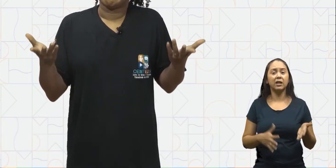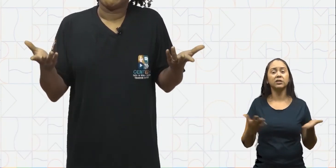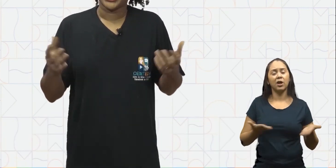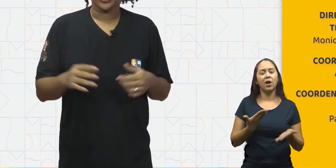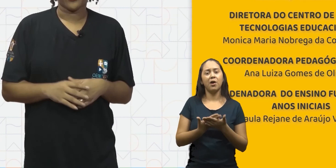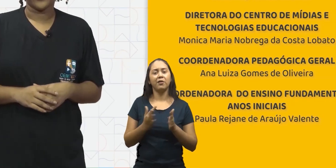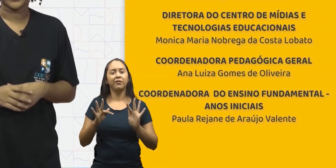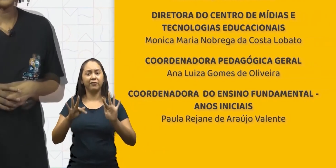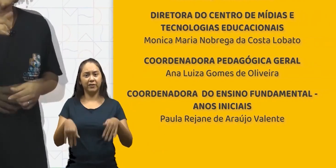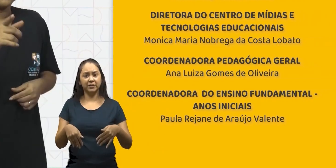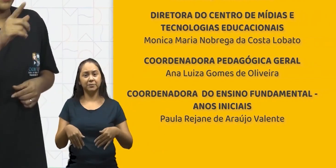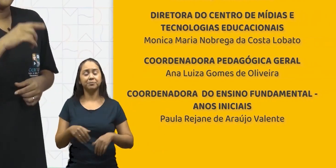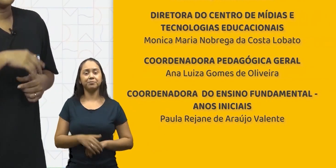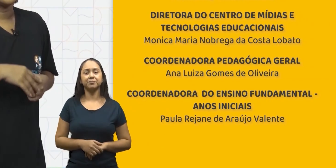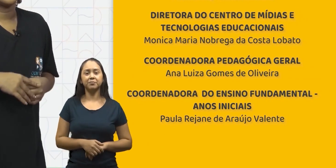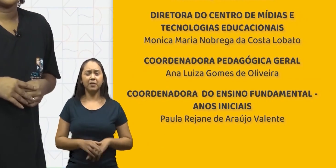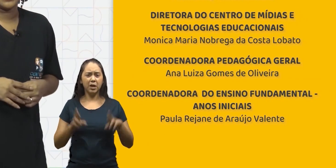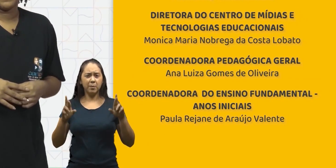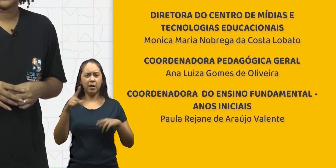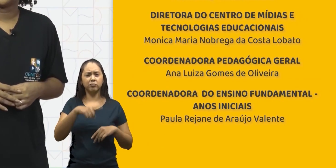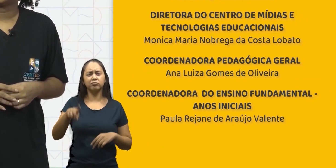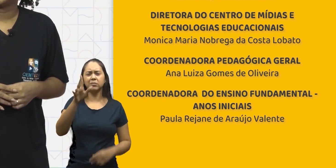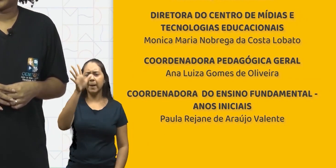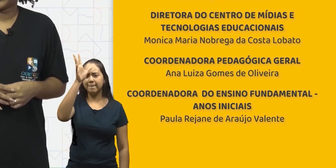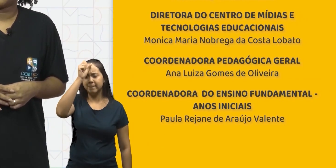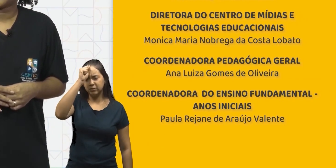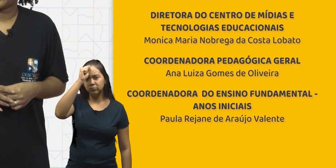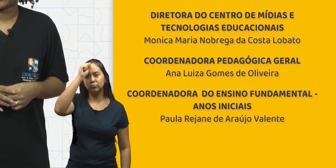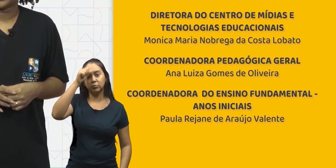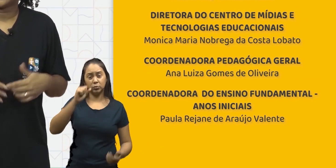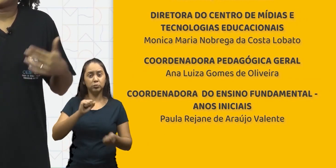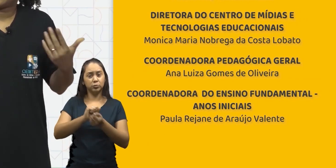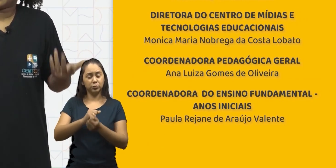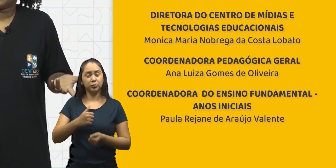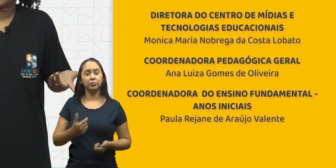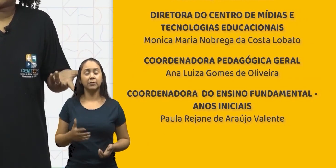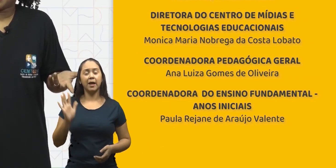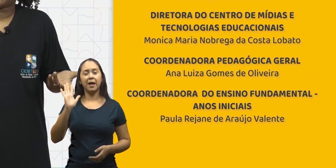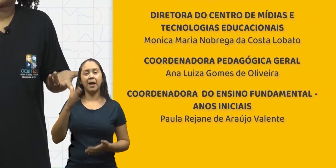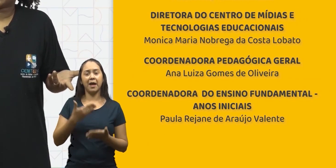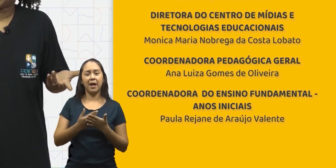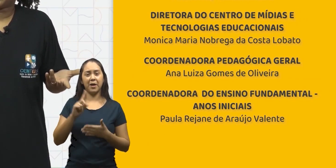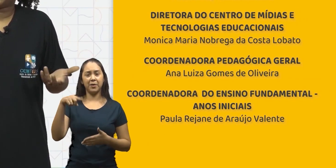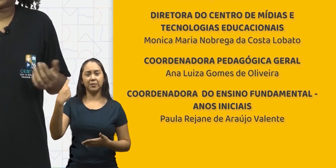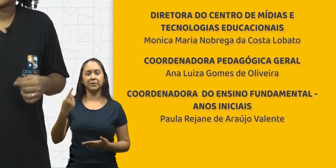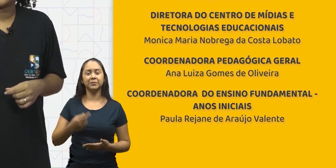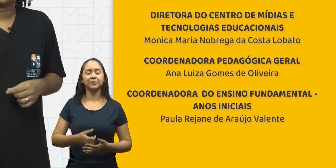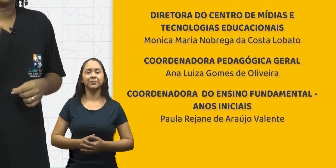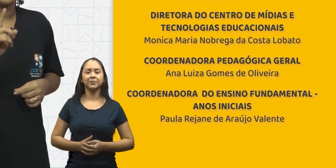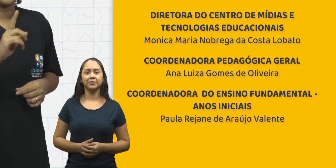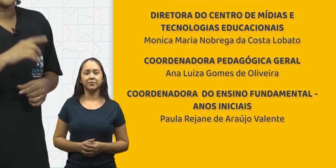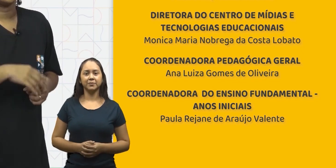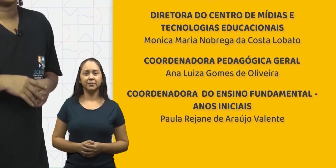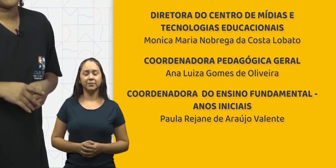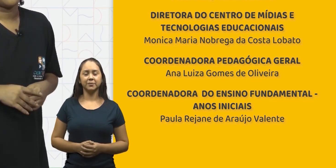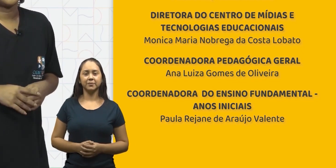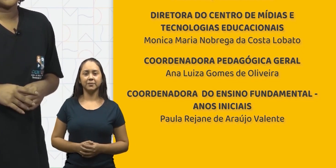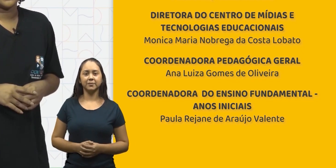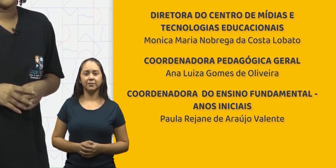aula chegou ao fim. Espero que você tenha aprendido muito comigo hoje e até a próxima aula de língua portuguesa do